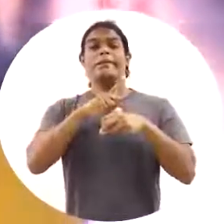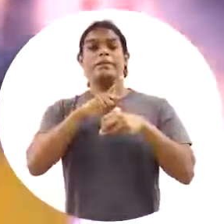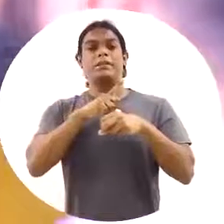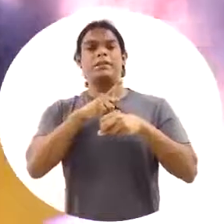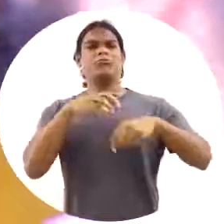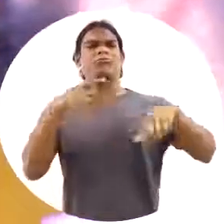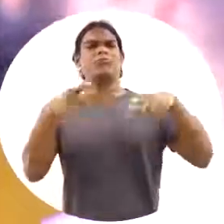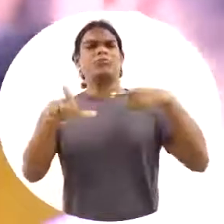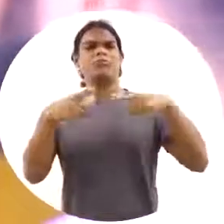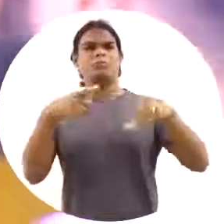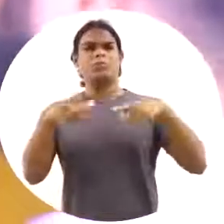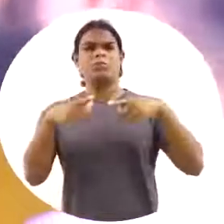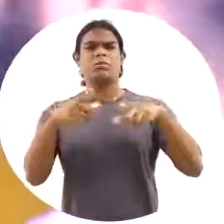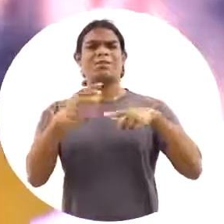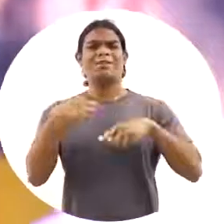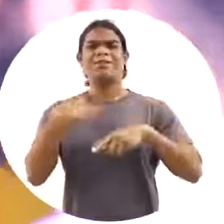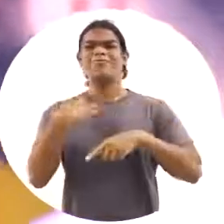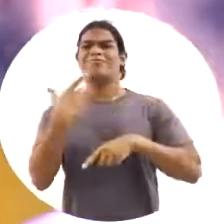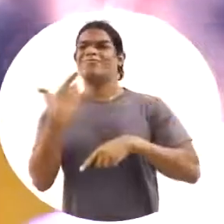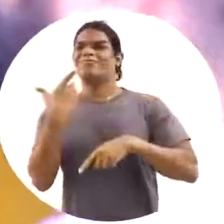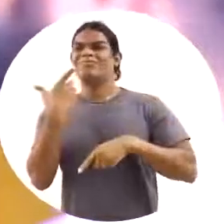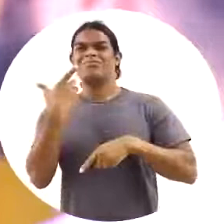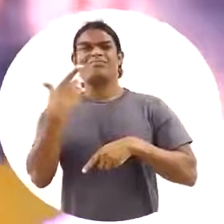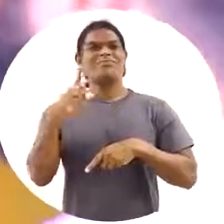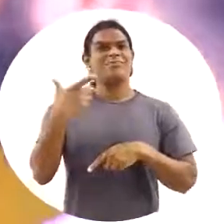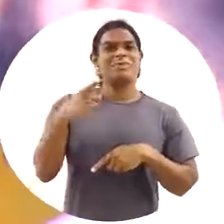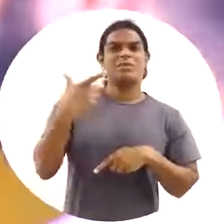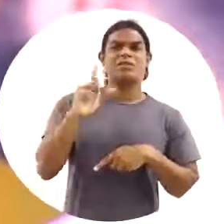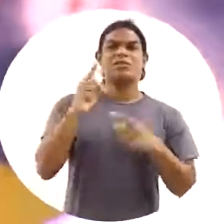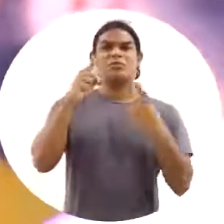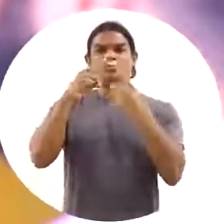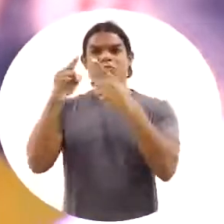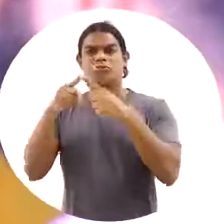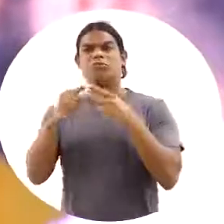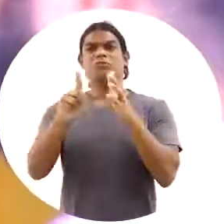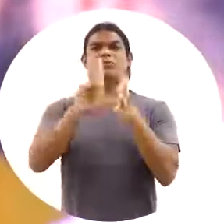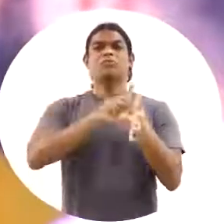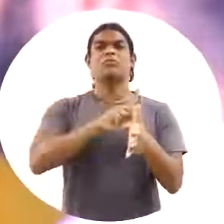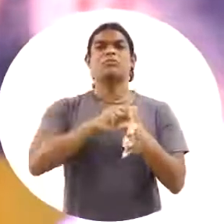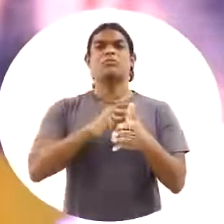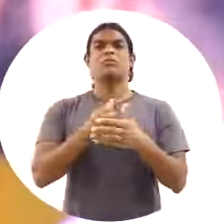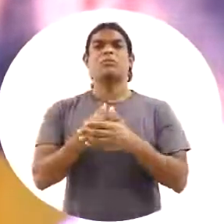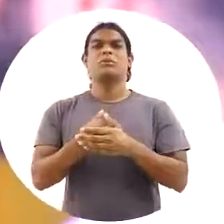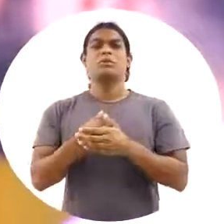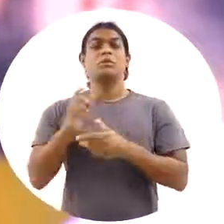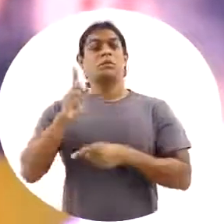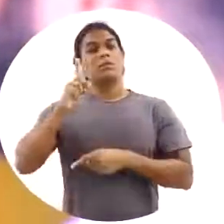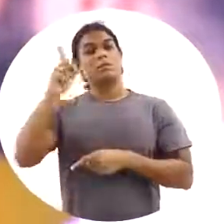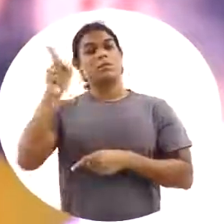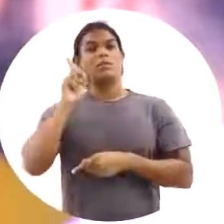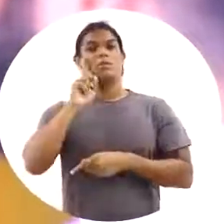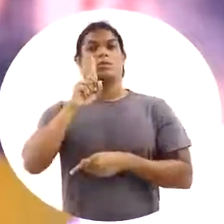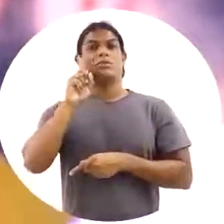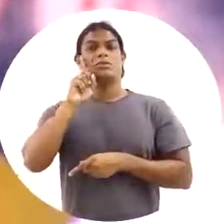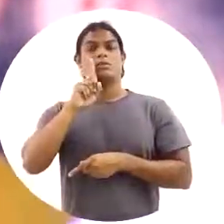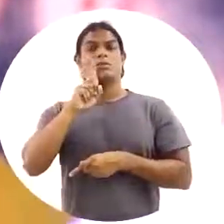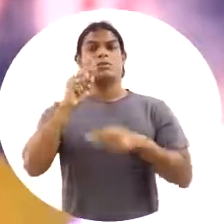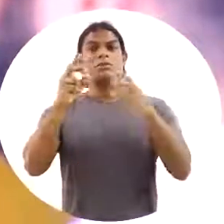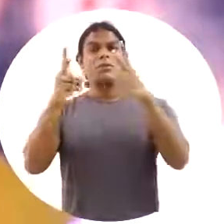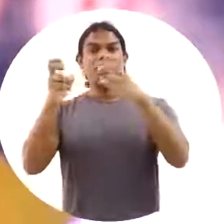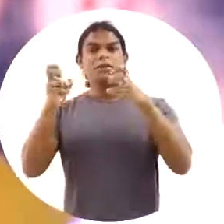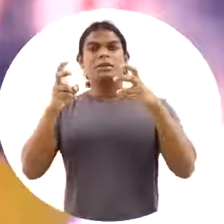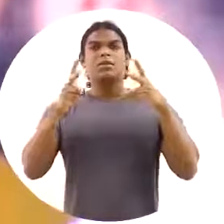profundo que eu não tive acesso antes. Então foi quando esse interesse veio. Então lá, por exemplo, eu vi